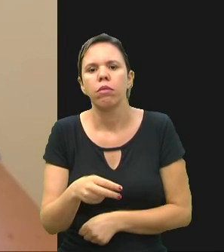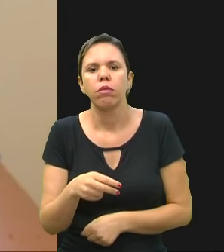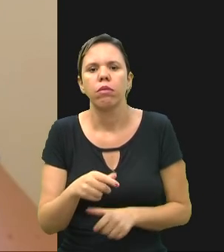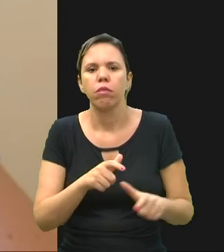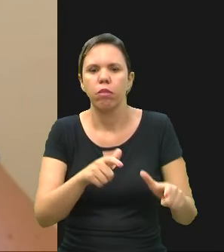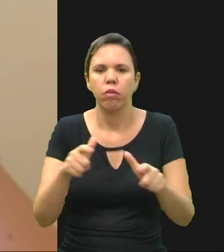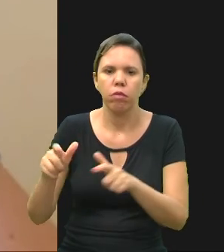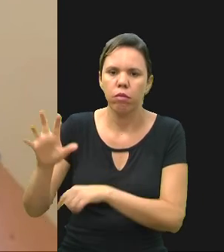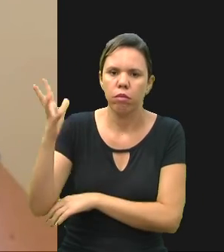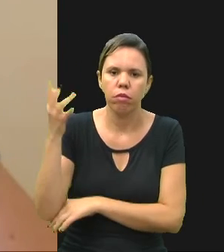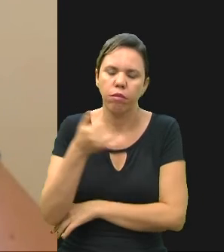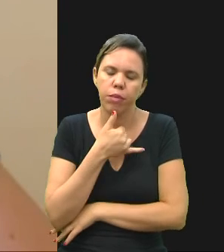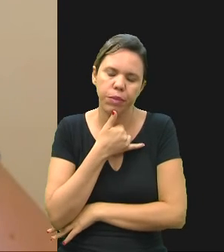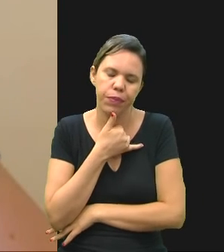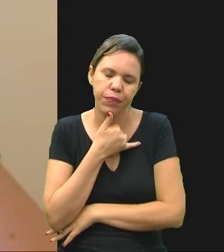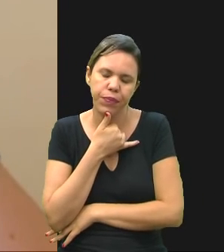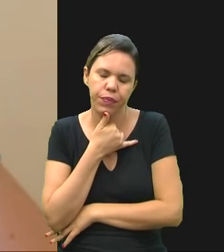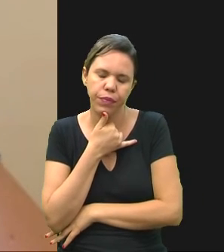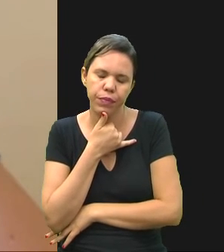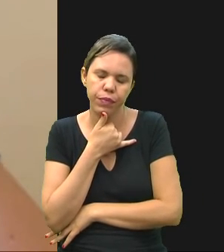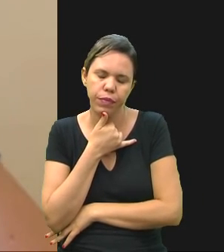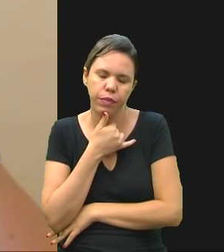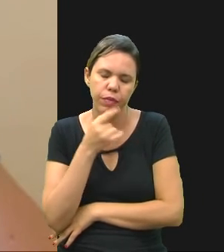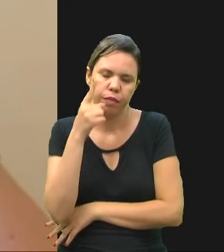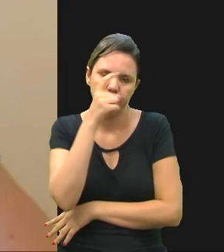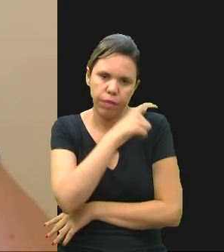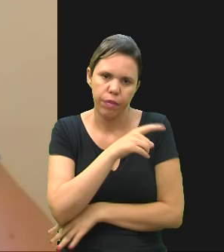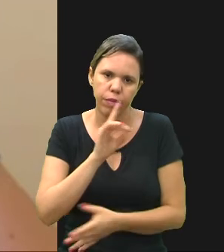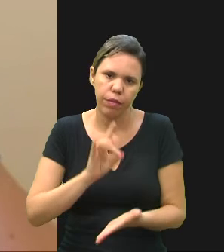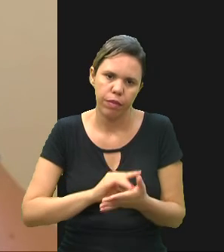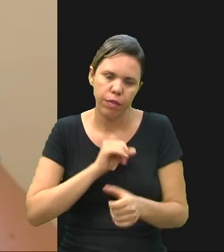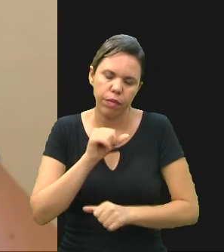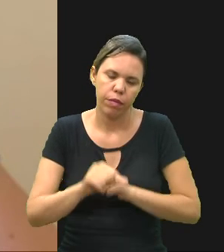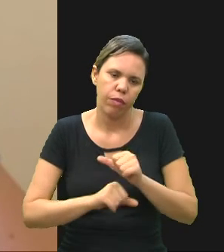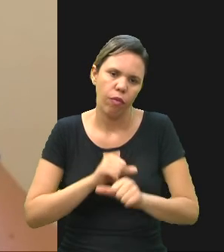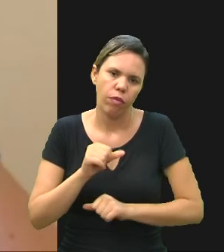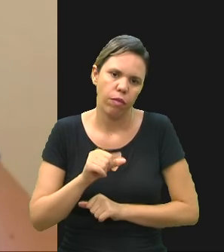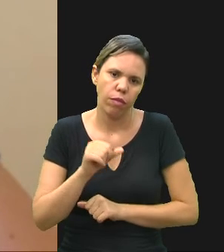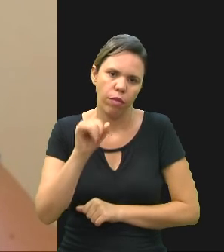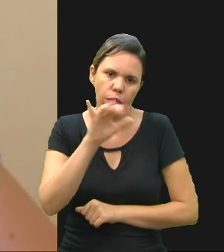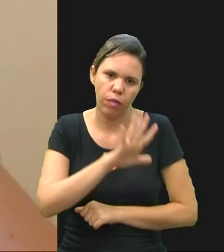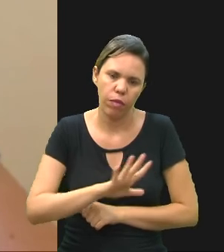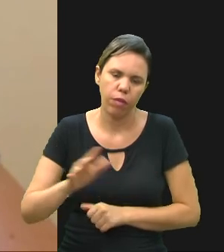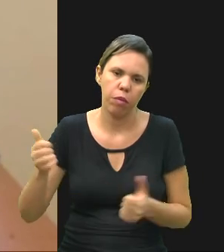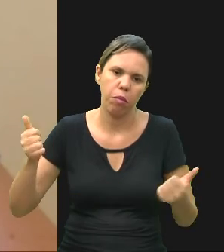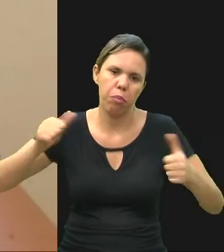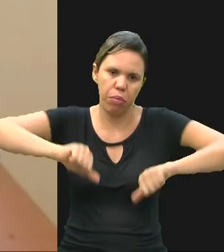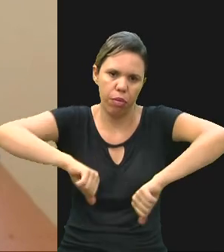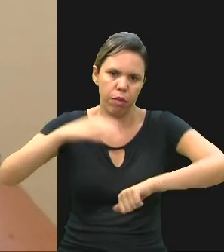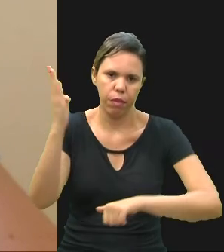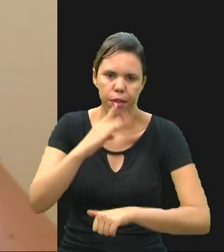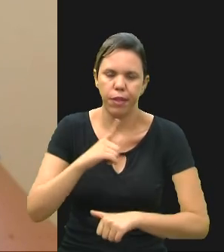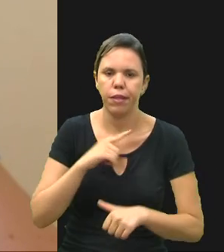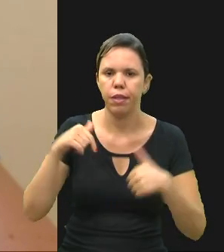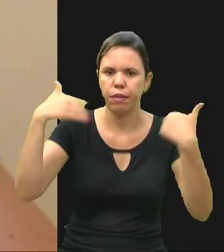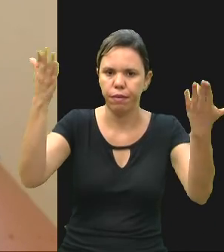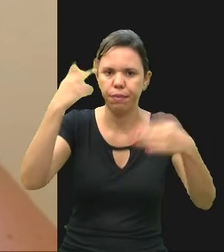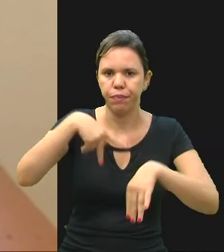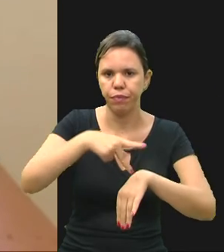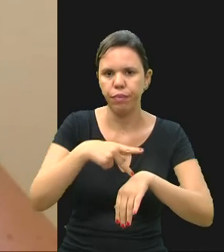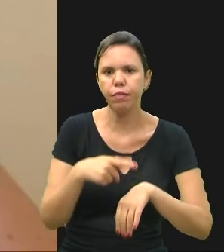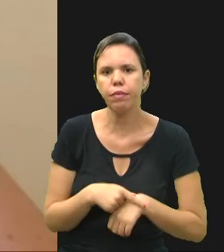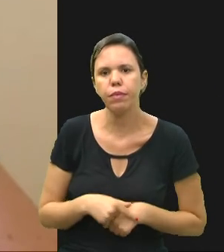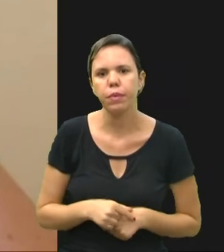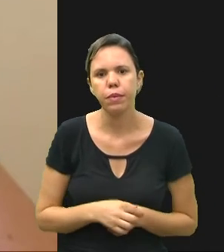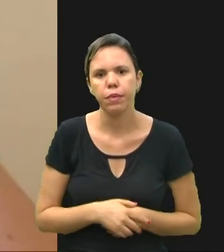nossos biomas, infelizmente vai ser desafiador realmente a gente mudar a imagem negativa que nós desfrutamos lá